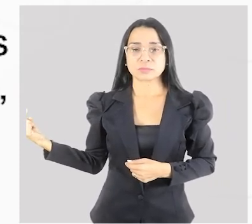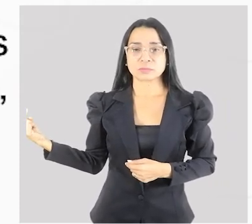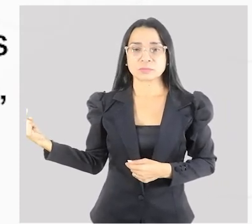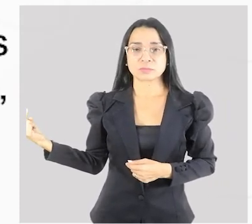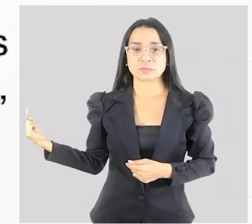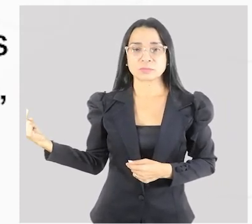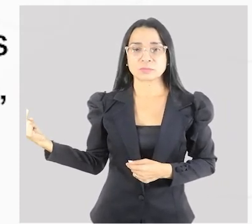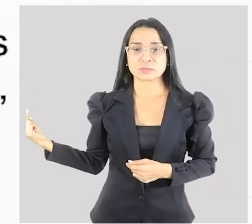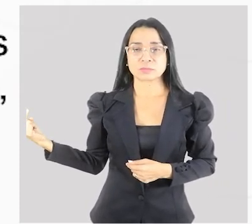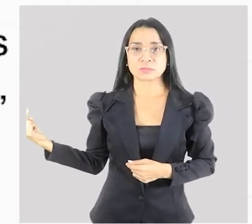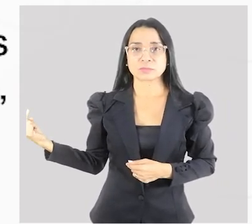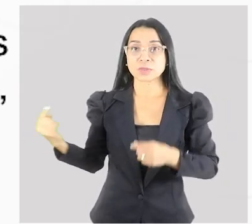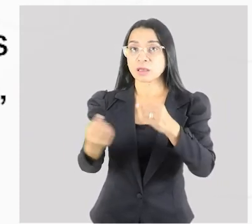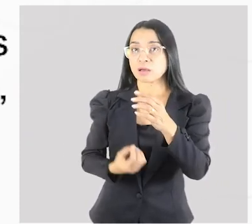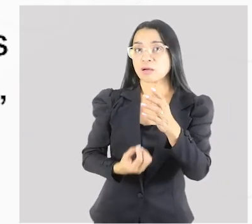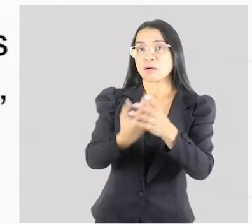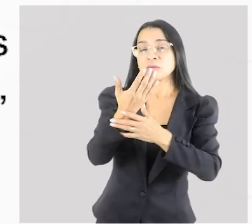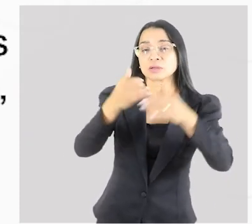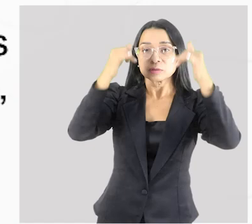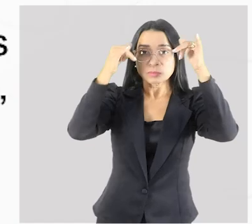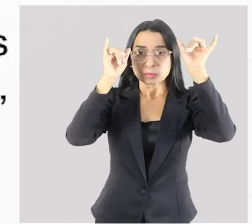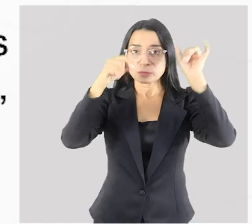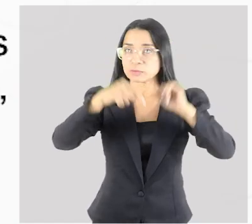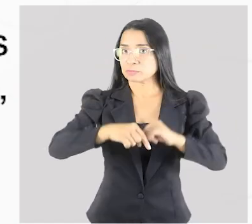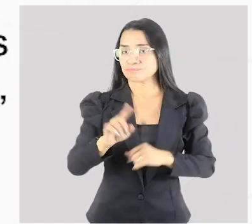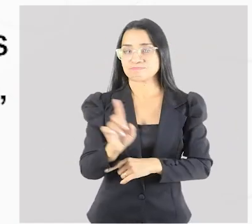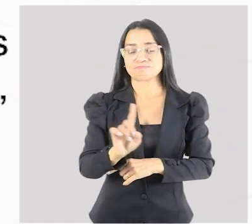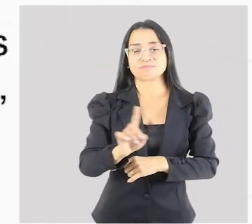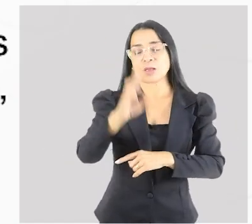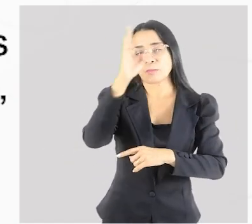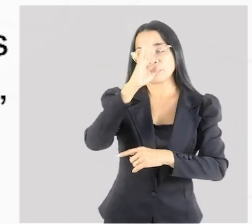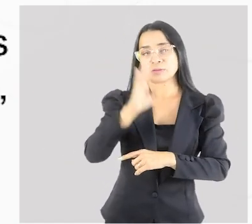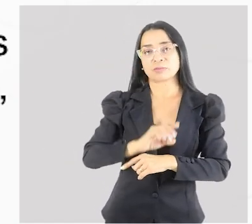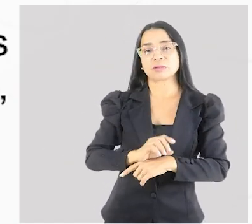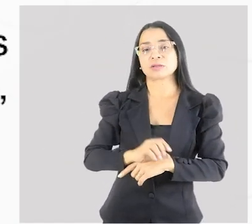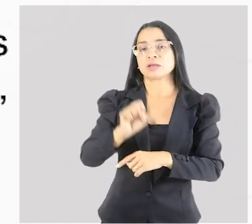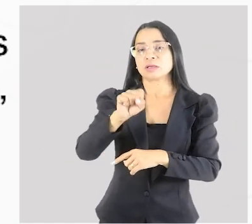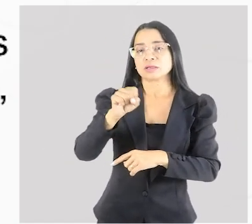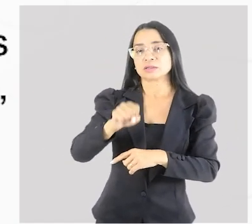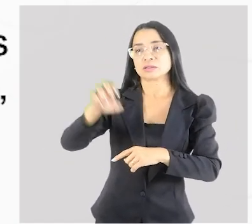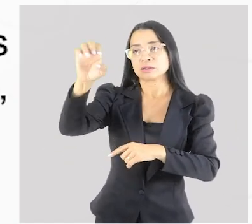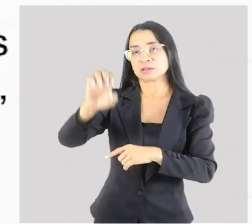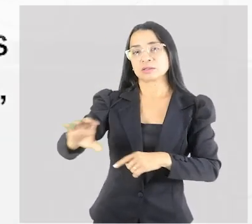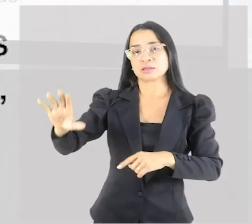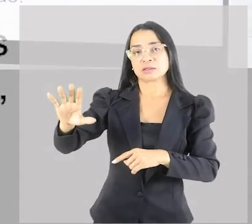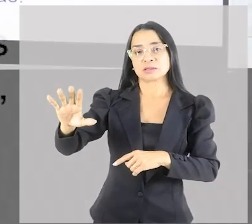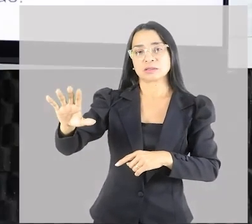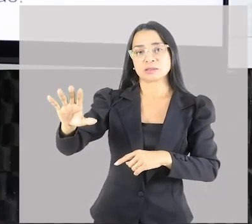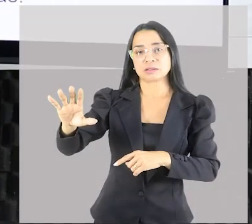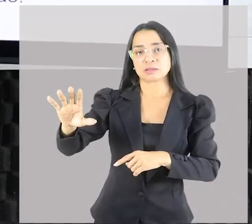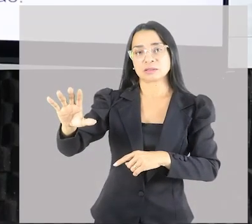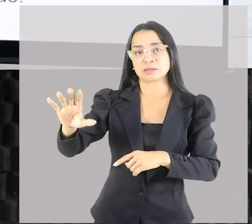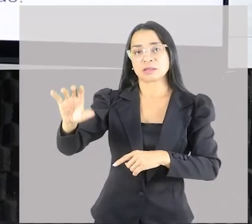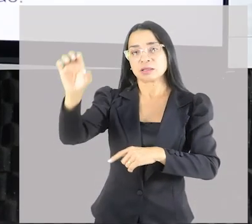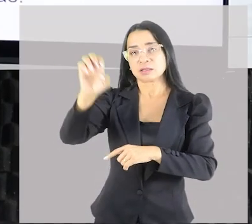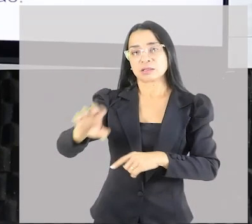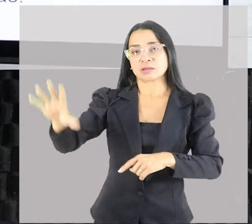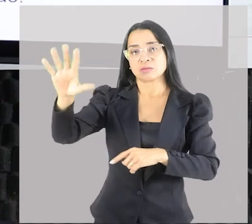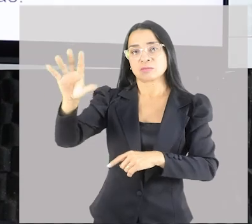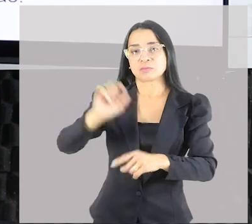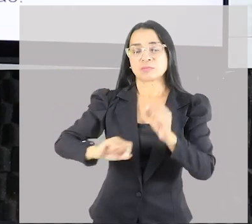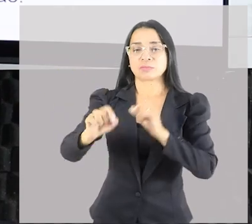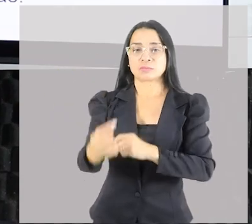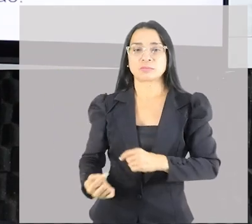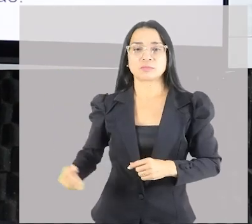Península Ibérica. A origem do Meu Boi não é brasileira, é na Península Ibérica, ali entre Portugal e a Espanha. E esse conto ibérico de